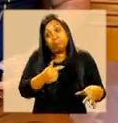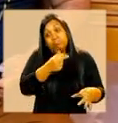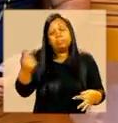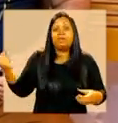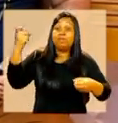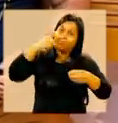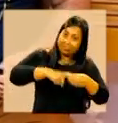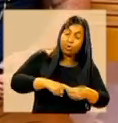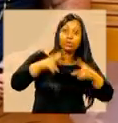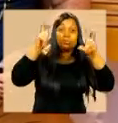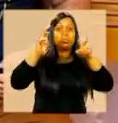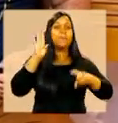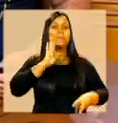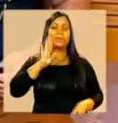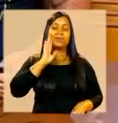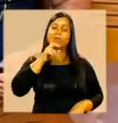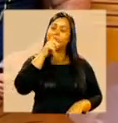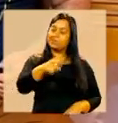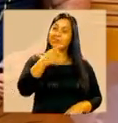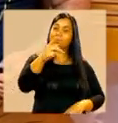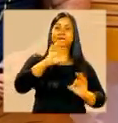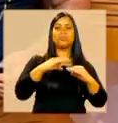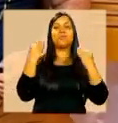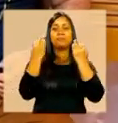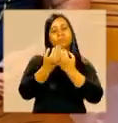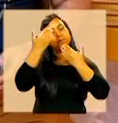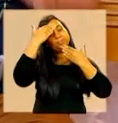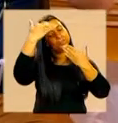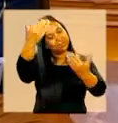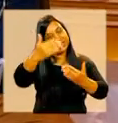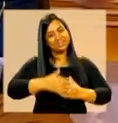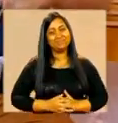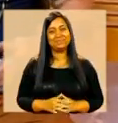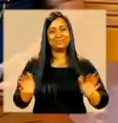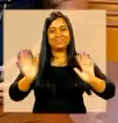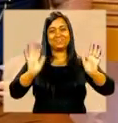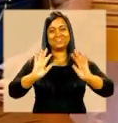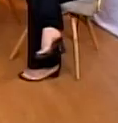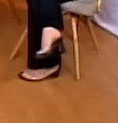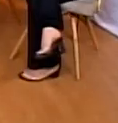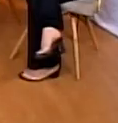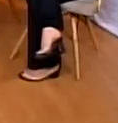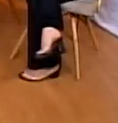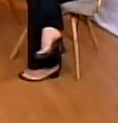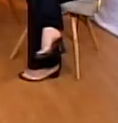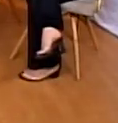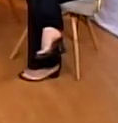com mais um tema interessante para você e para sua família. Muito obrigada pela audiência. Tchau. Tchau.